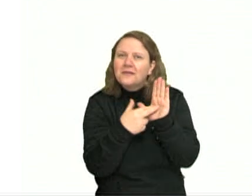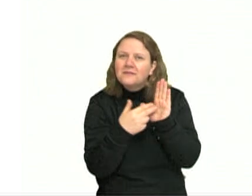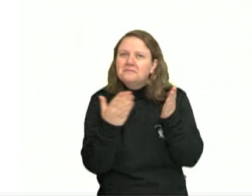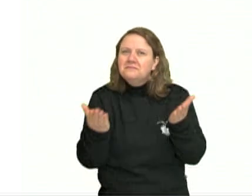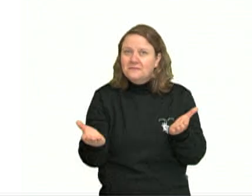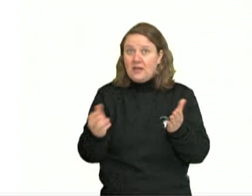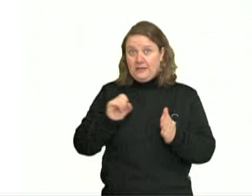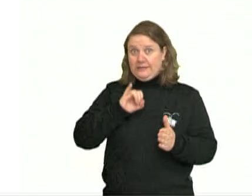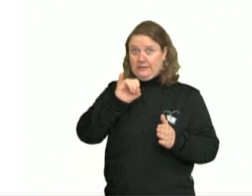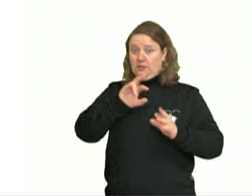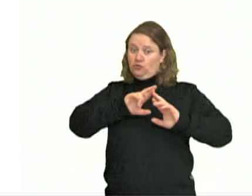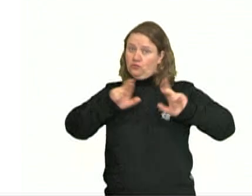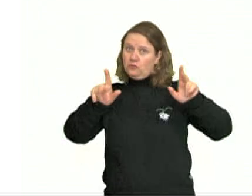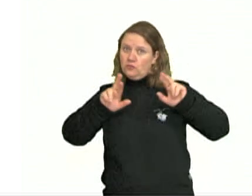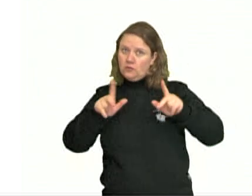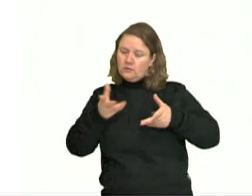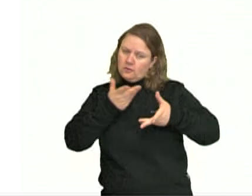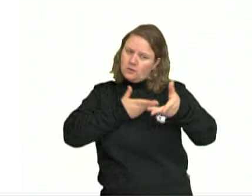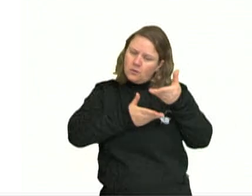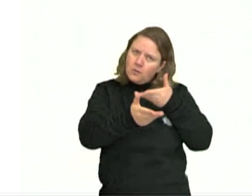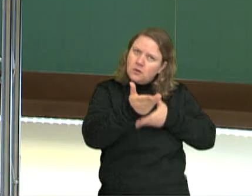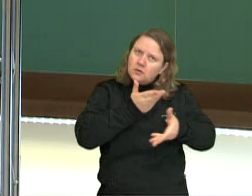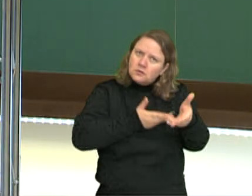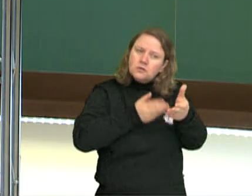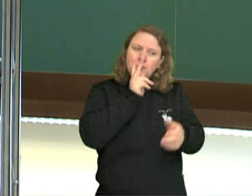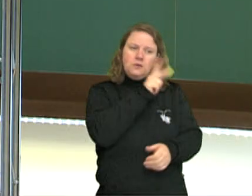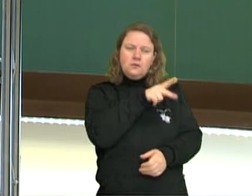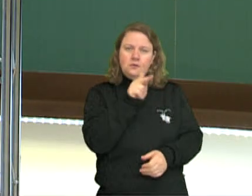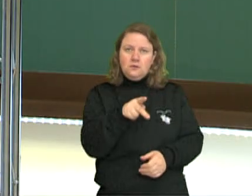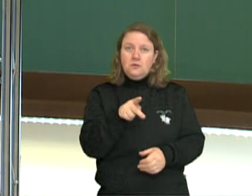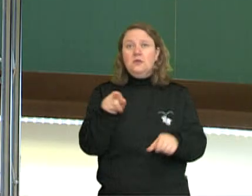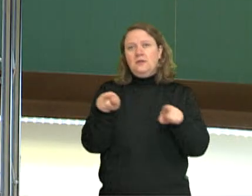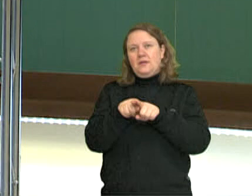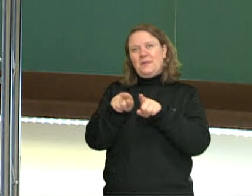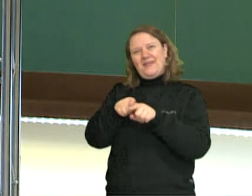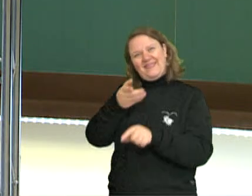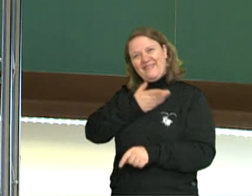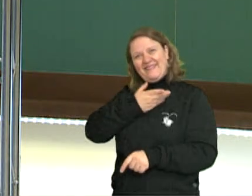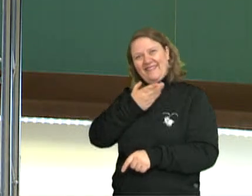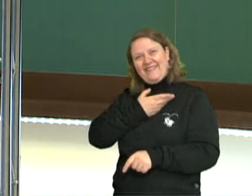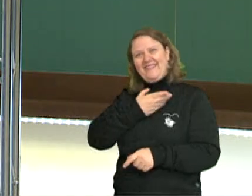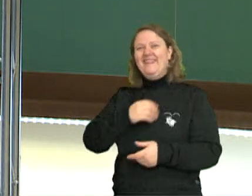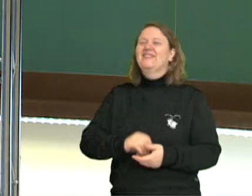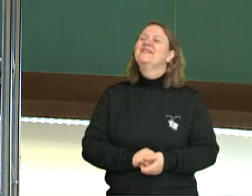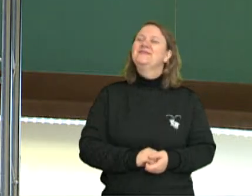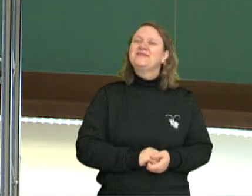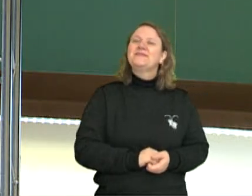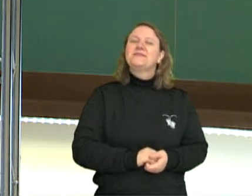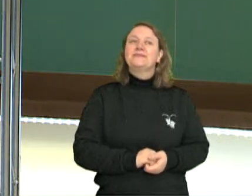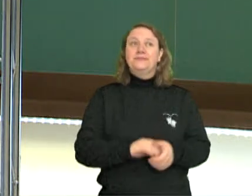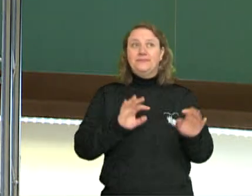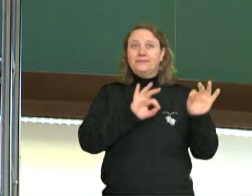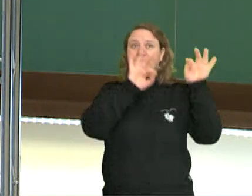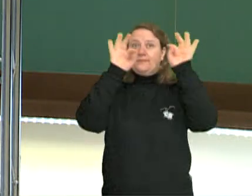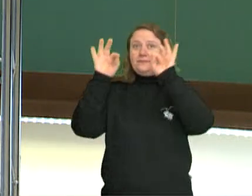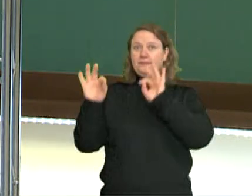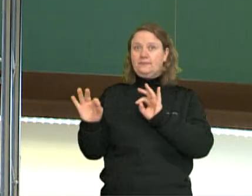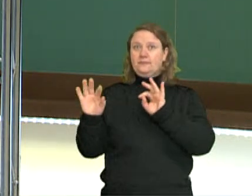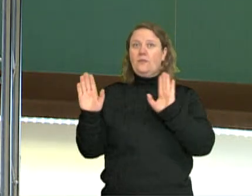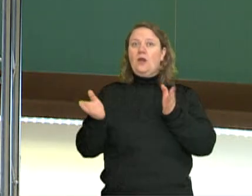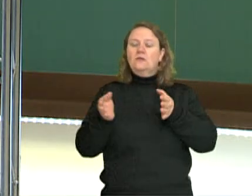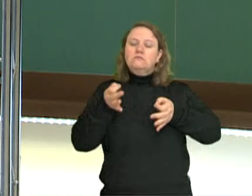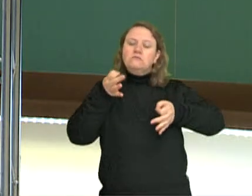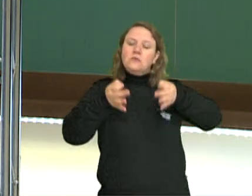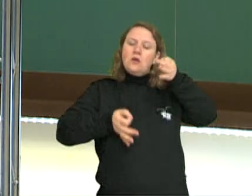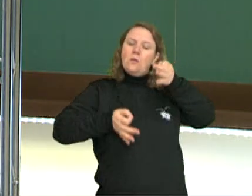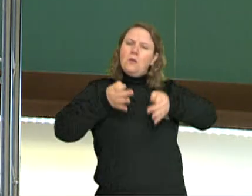algo diferente, compartilhe com o seu professor e os seus colegas. Continuando aqui, então vamos falar um pouquinho sobre a